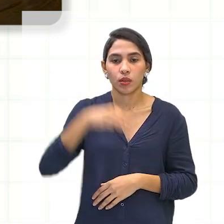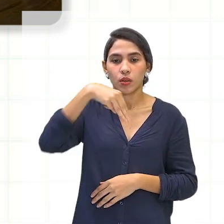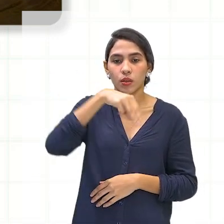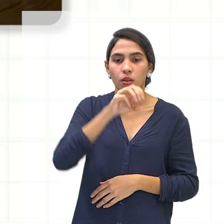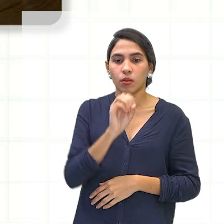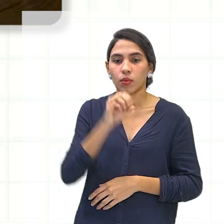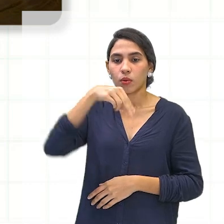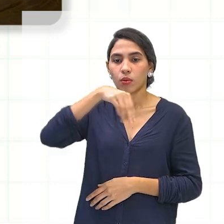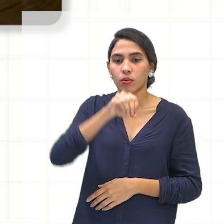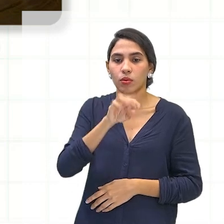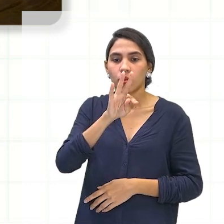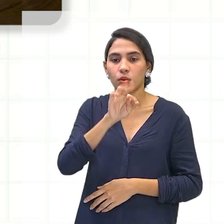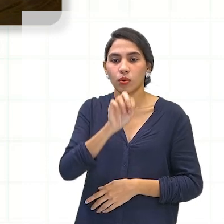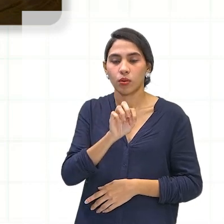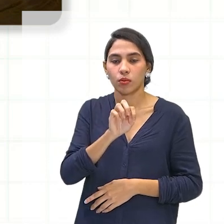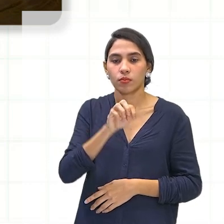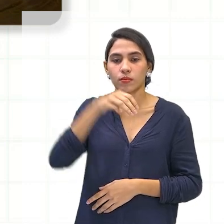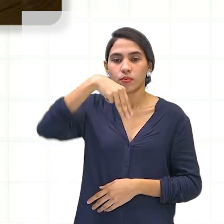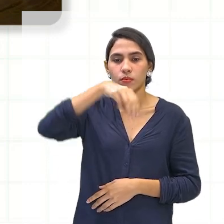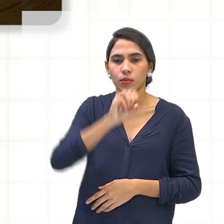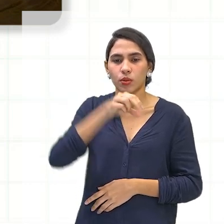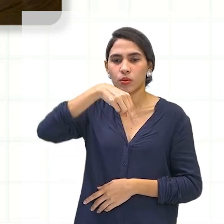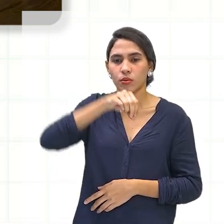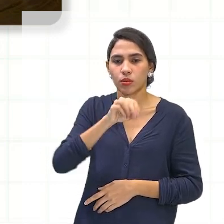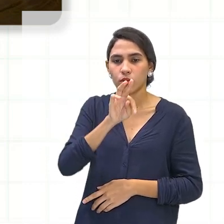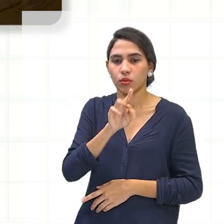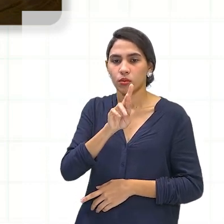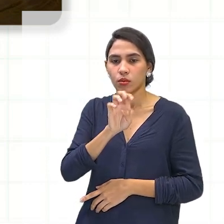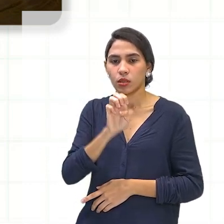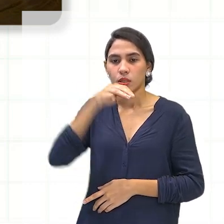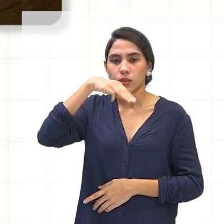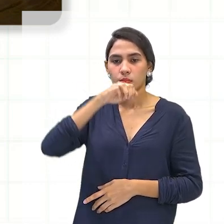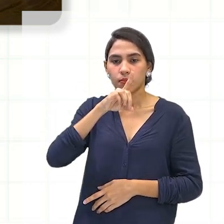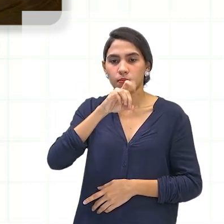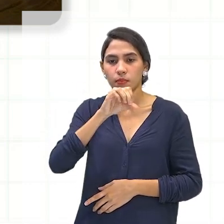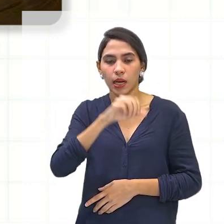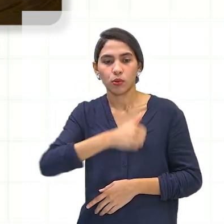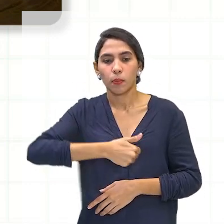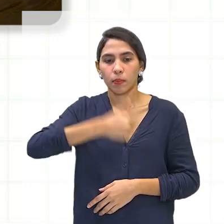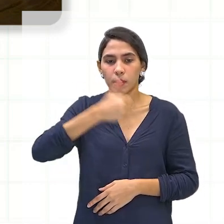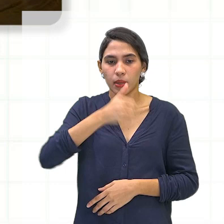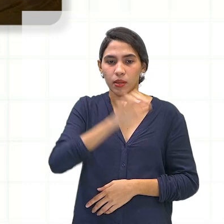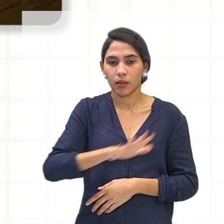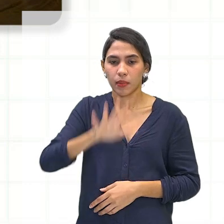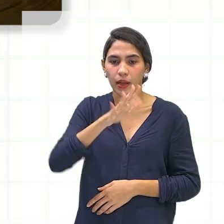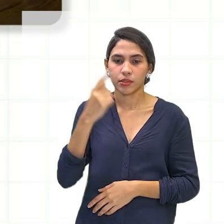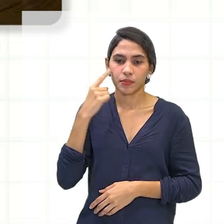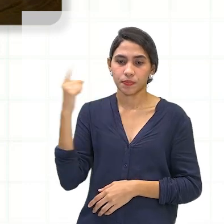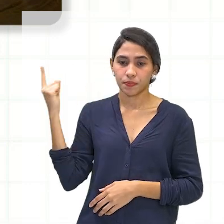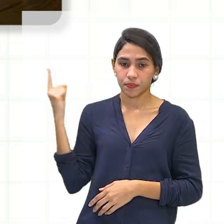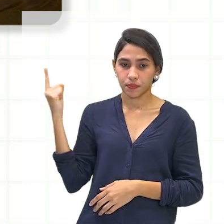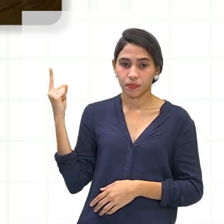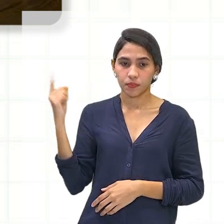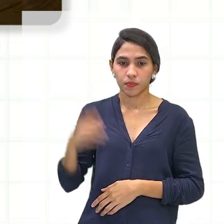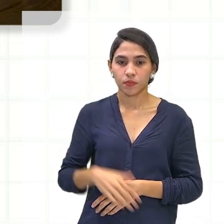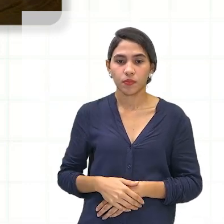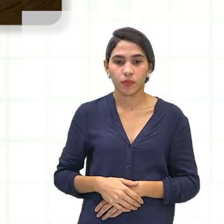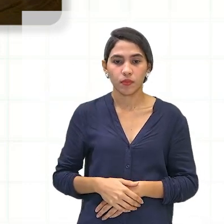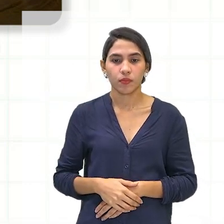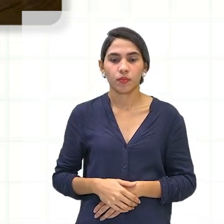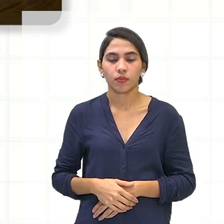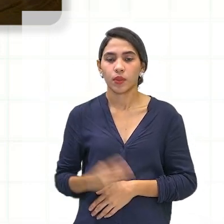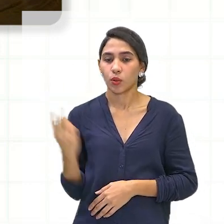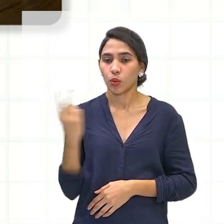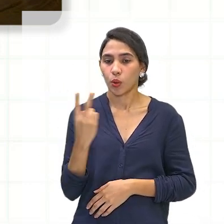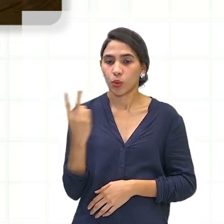os monotremados a gente vai ter aí como representante a ecdna, que é esse primeiro aqui que a gente está visualizando, e o ornitorrinco,